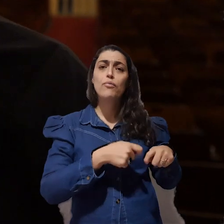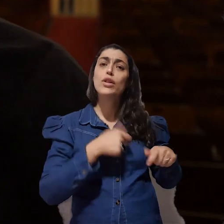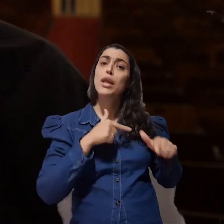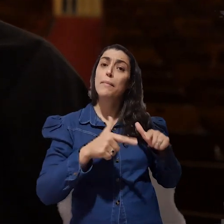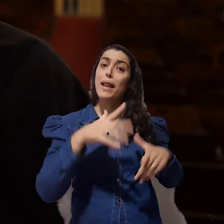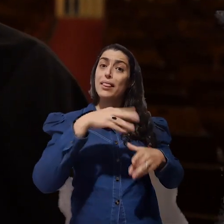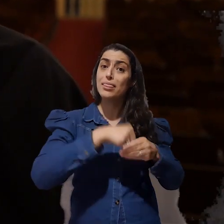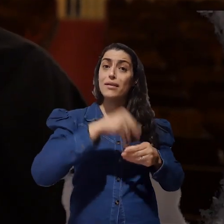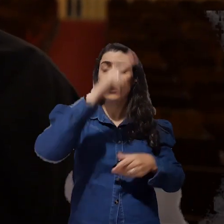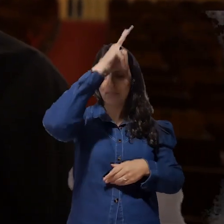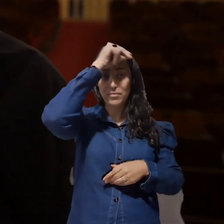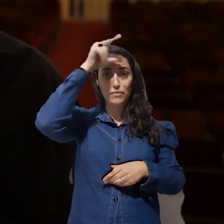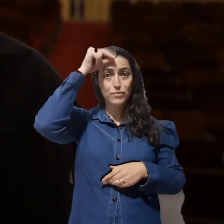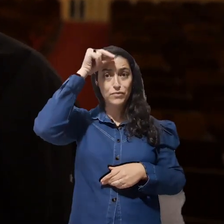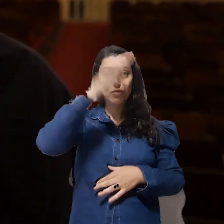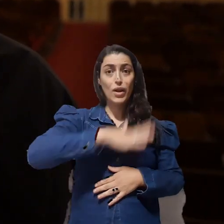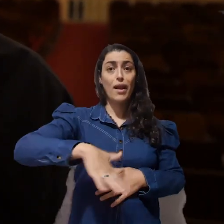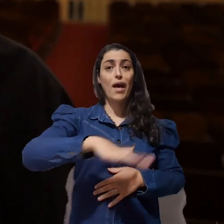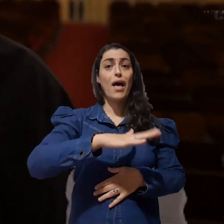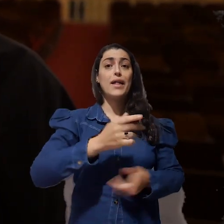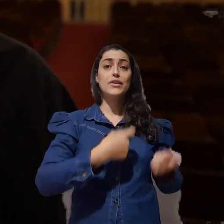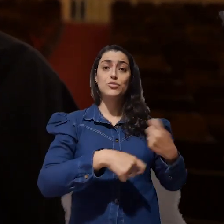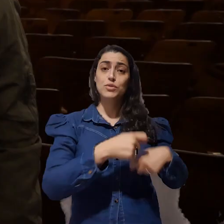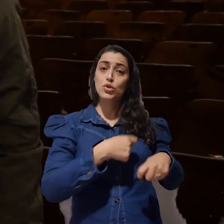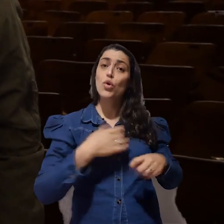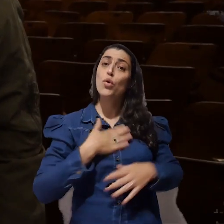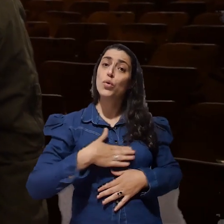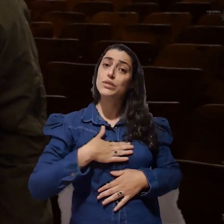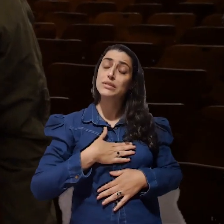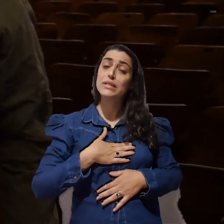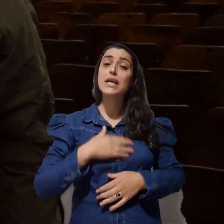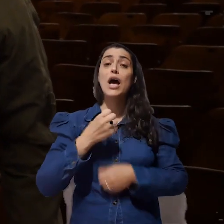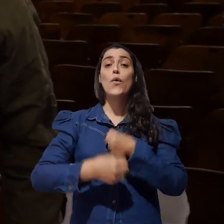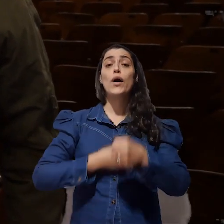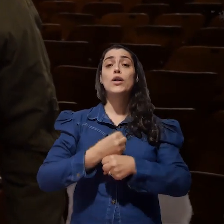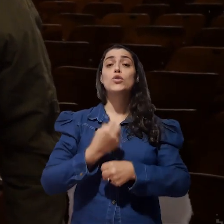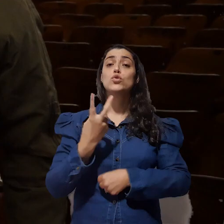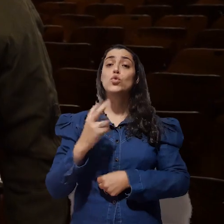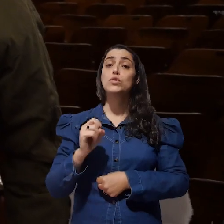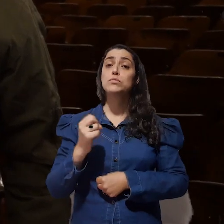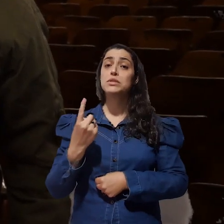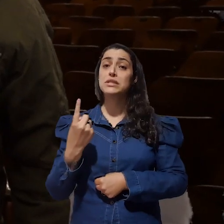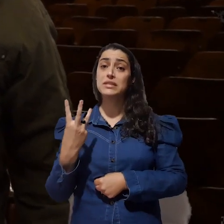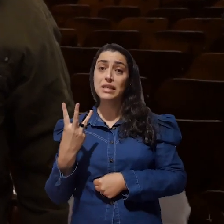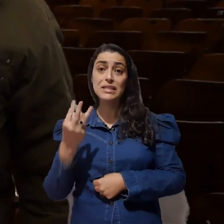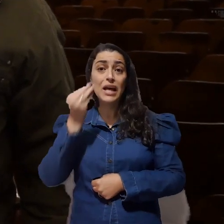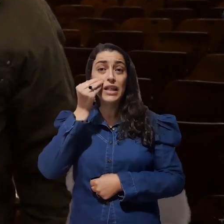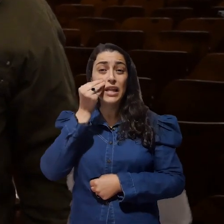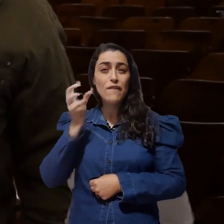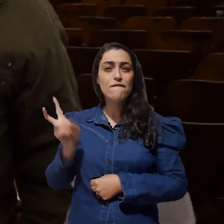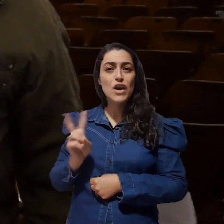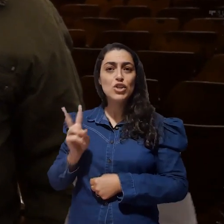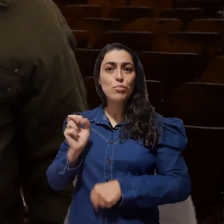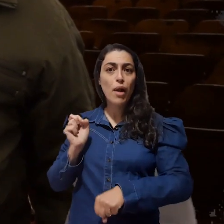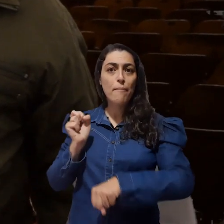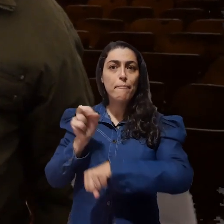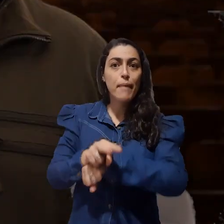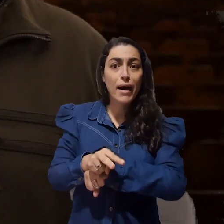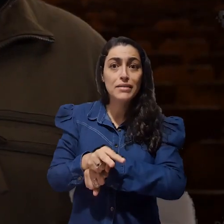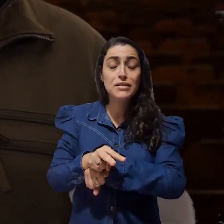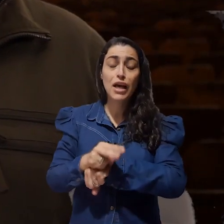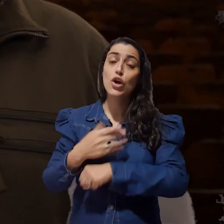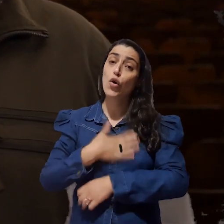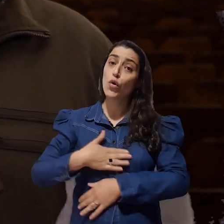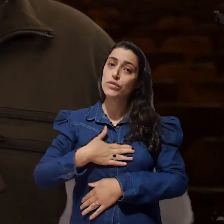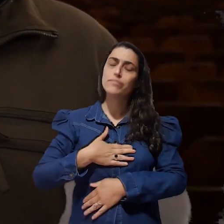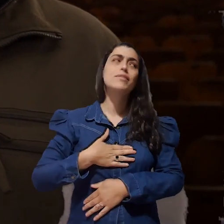Gostei sempre. Aí eu fiz vestibular em 2013, passei e adorei o curso. Orgulho muito grande pra gente, né? Porque ele tá